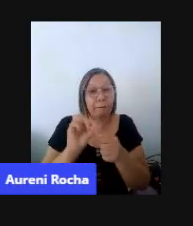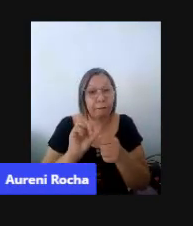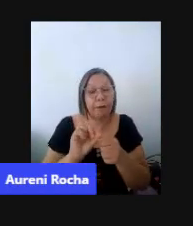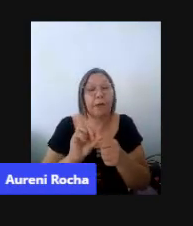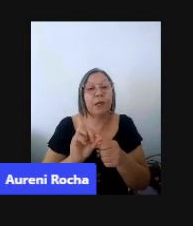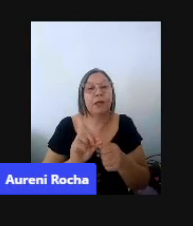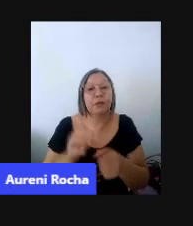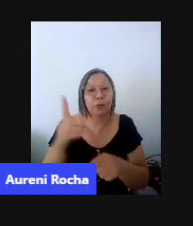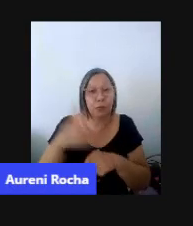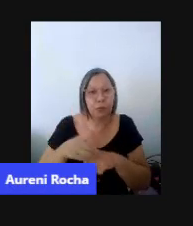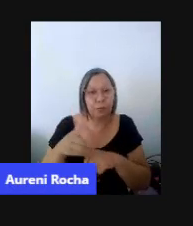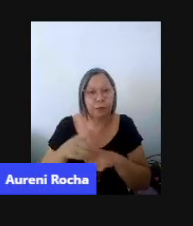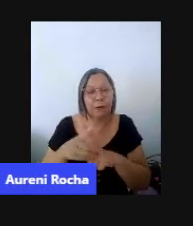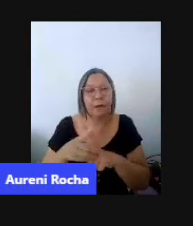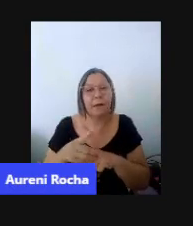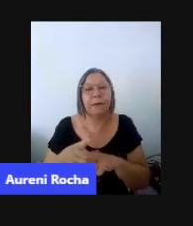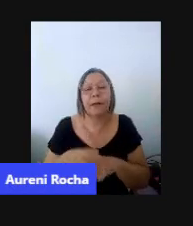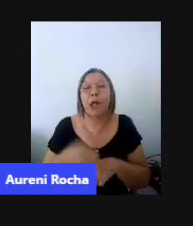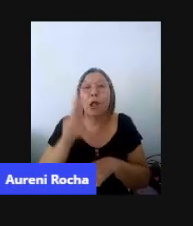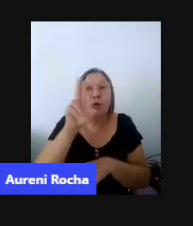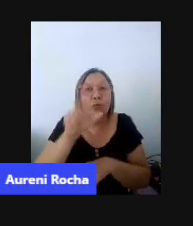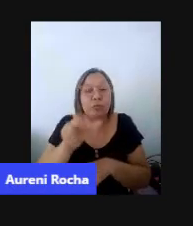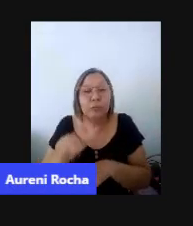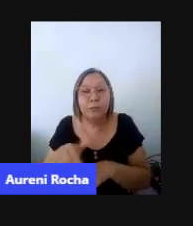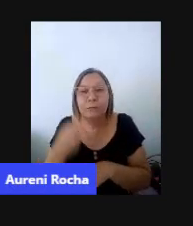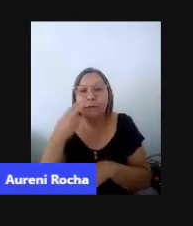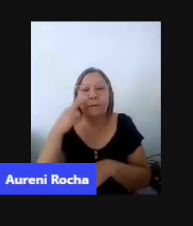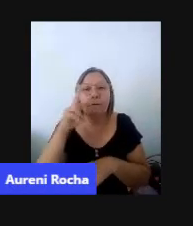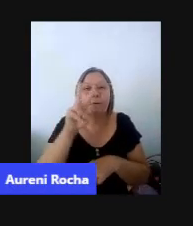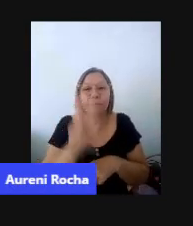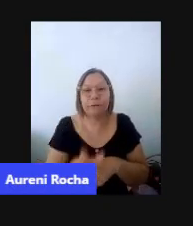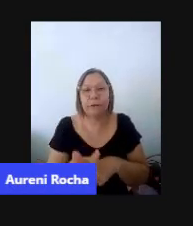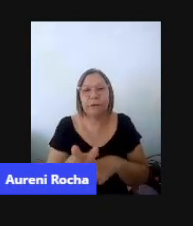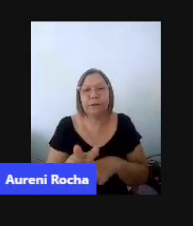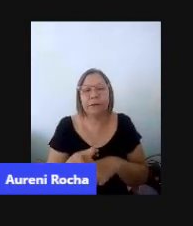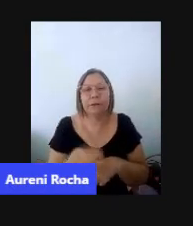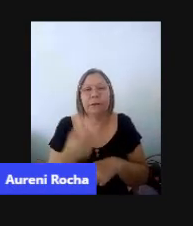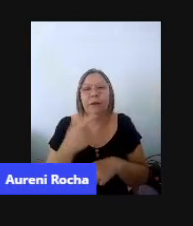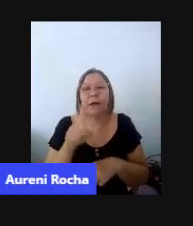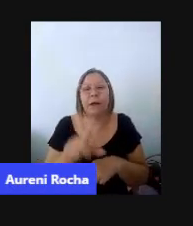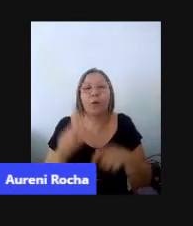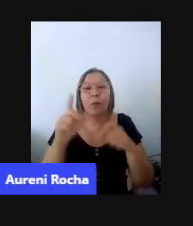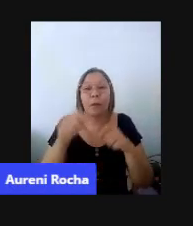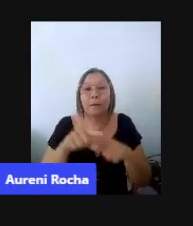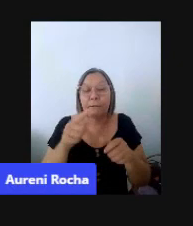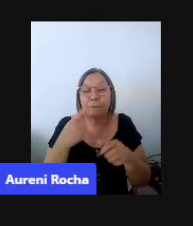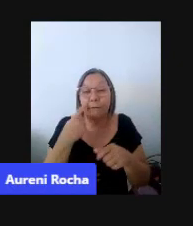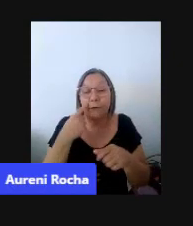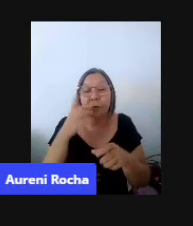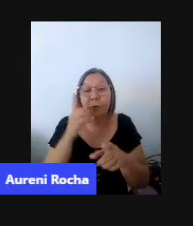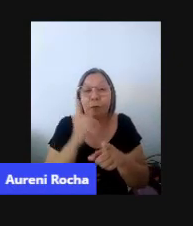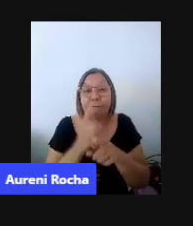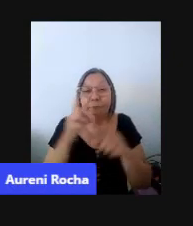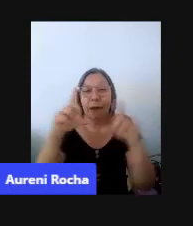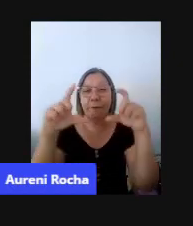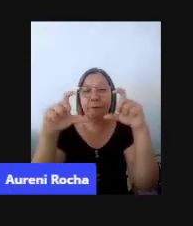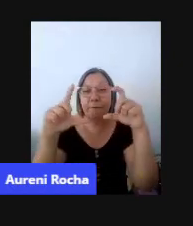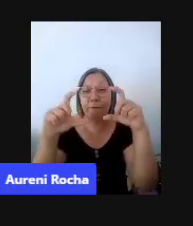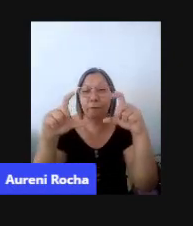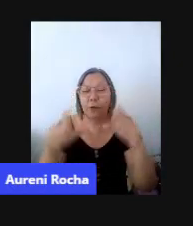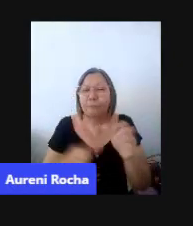tinha visto um tatu-canastra, até por essas armadilhas fotográficas. E realmente, essa primeira imagem do